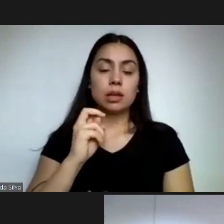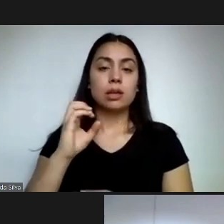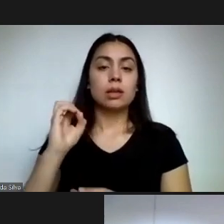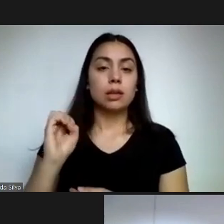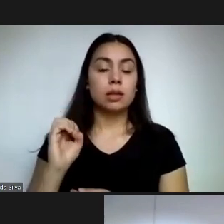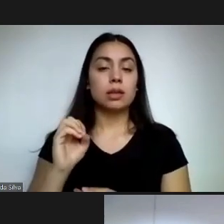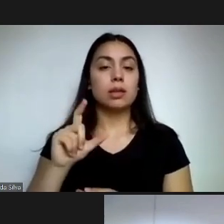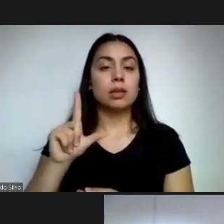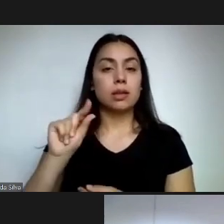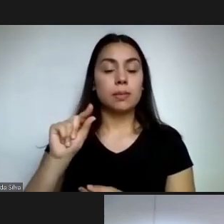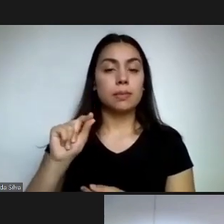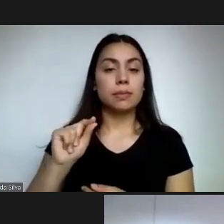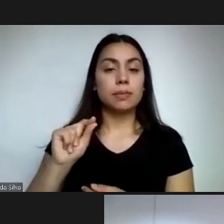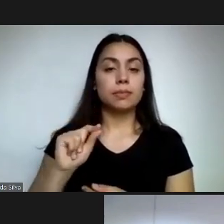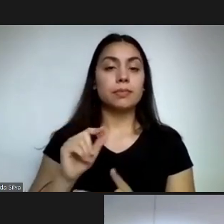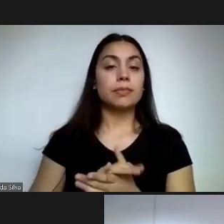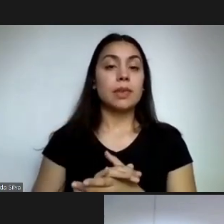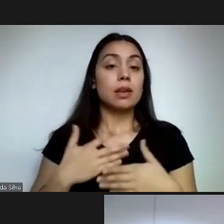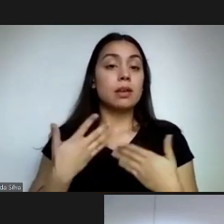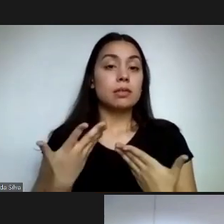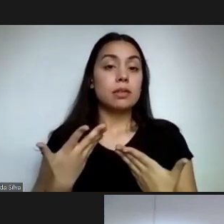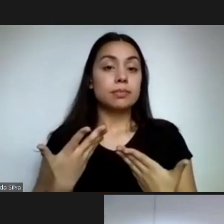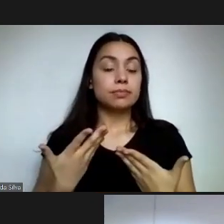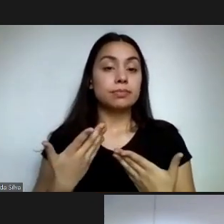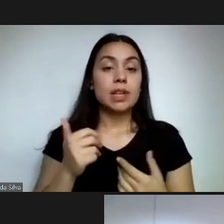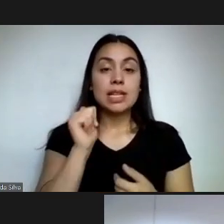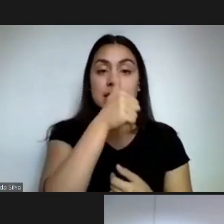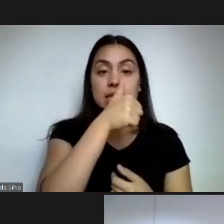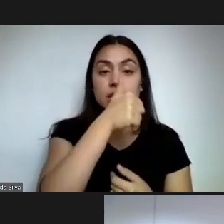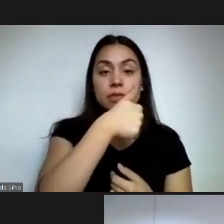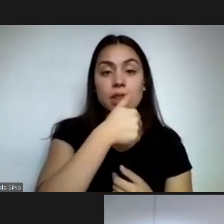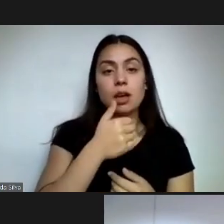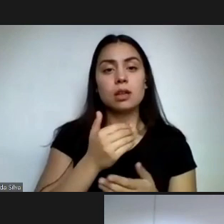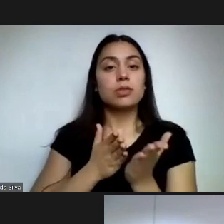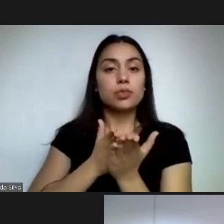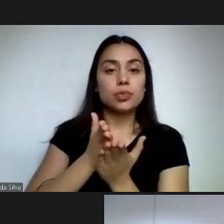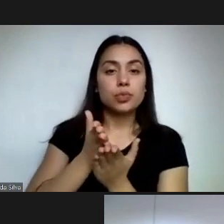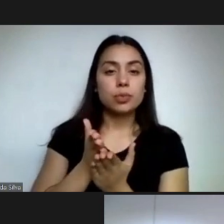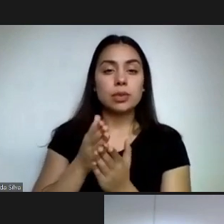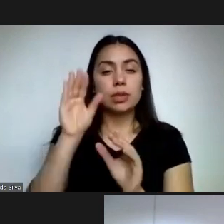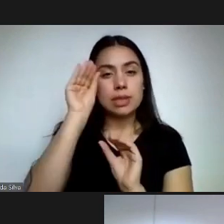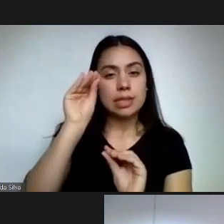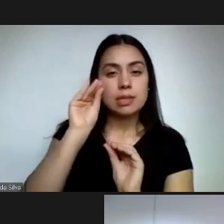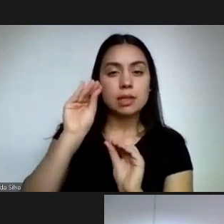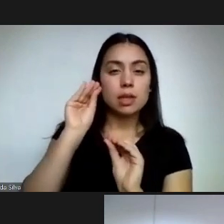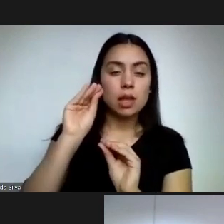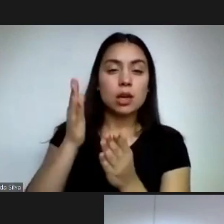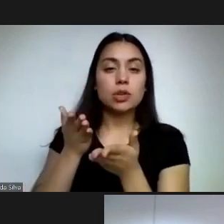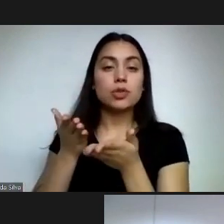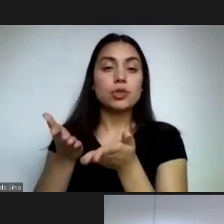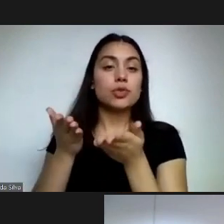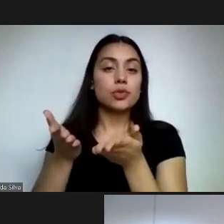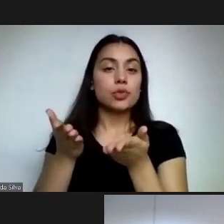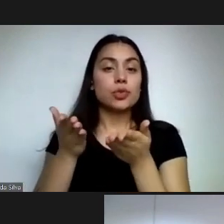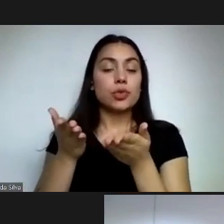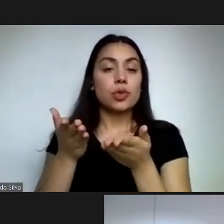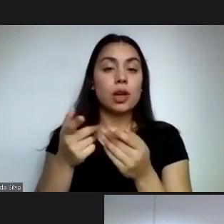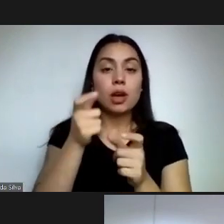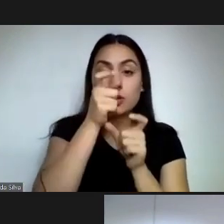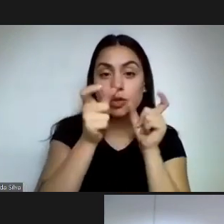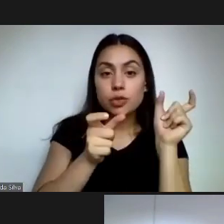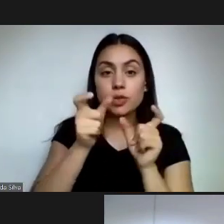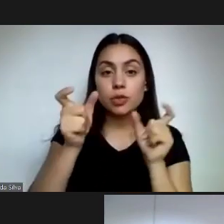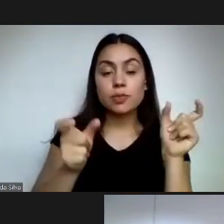Basicamente as atividades era aqui um contínuo de capacitação em que os jovens vão recebendo diferentes